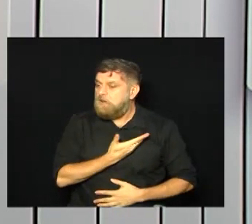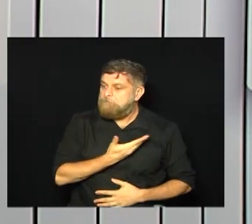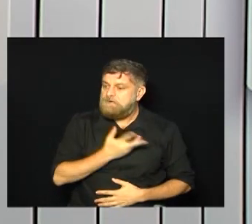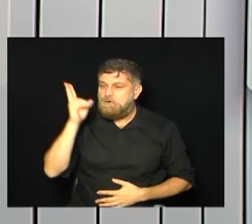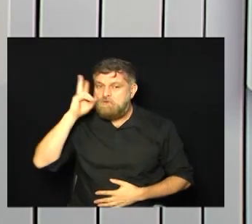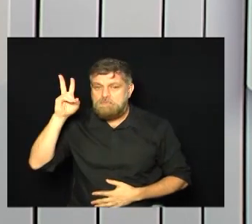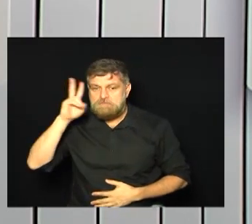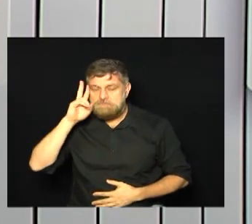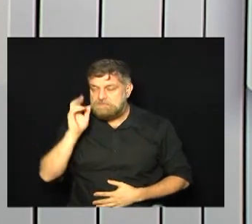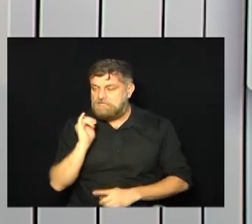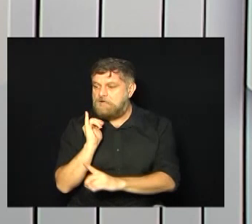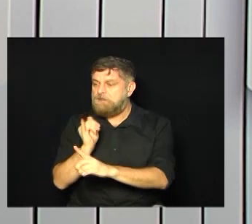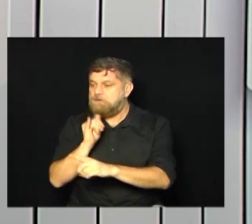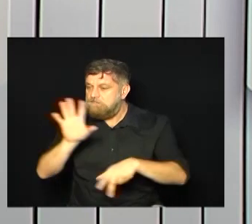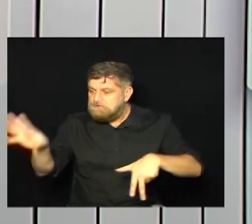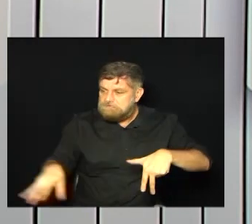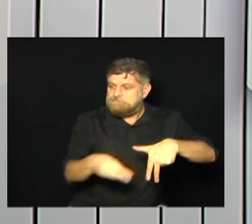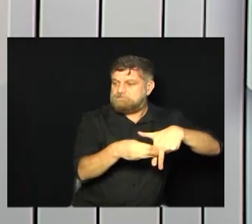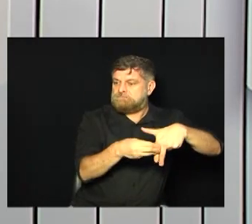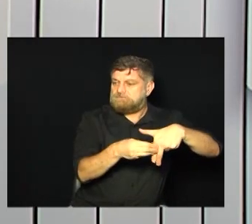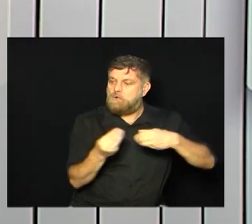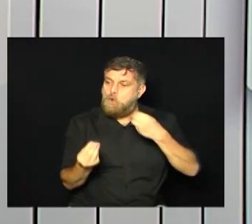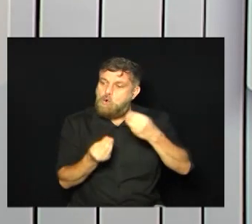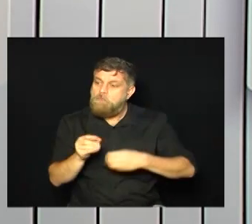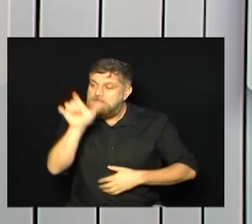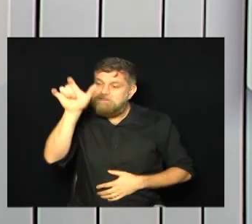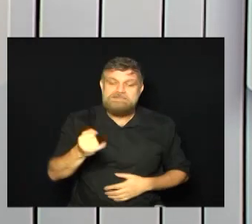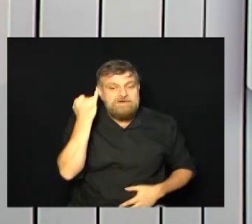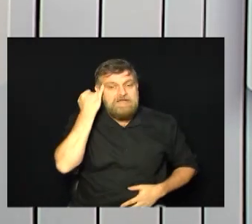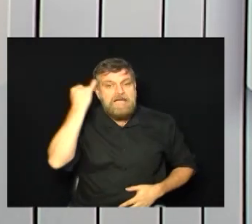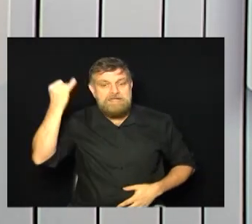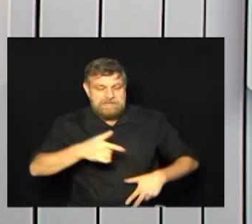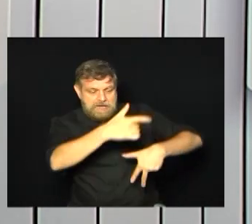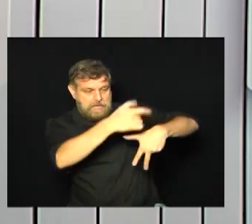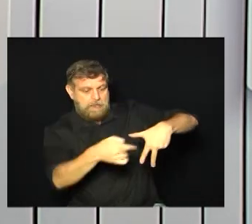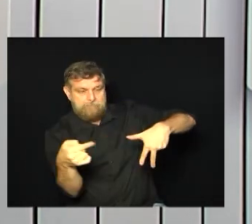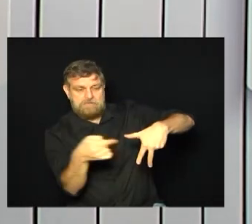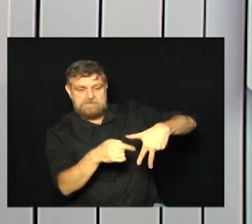história que contou para você? Como é que foi essa construção em torno da personagem?